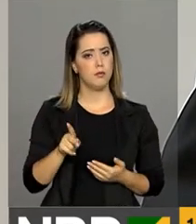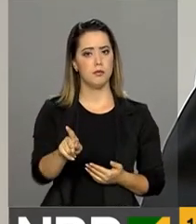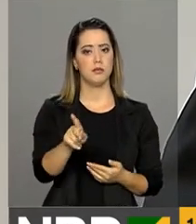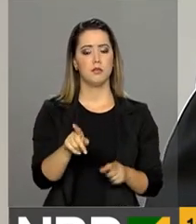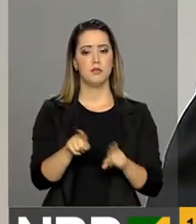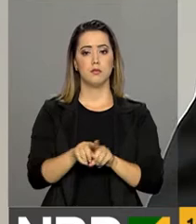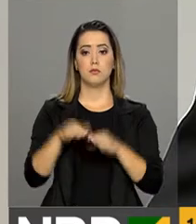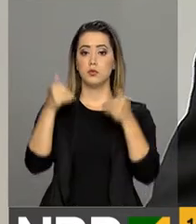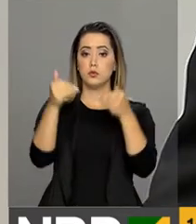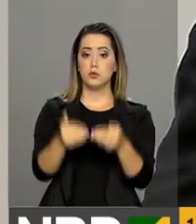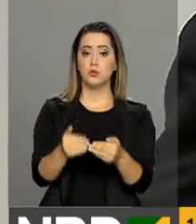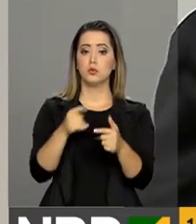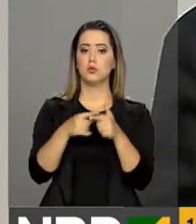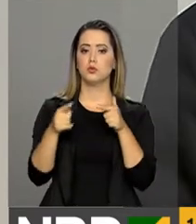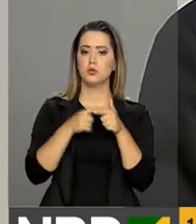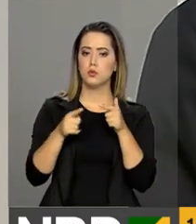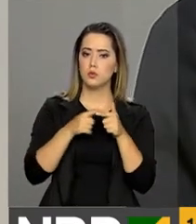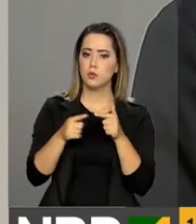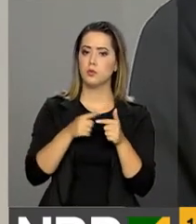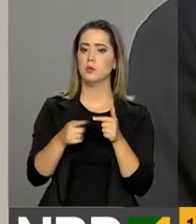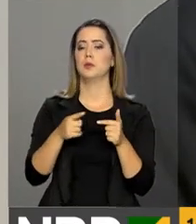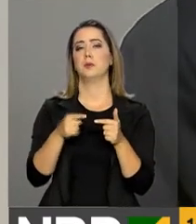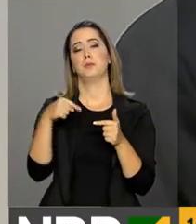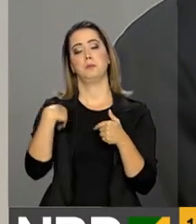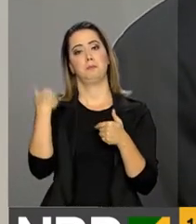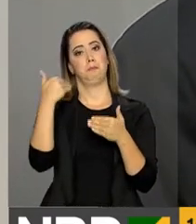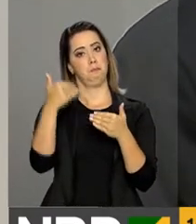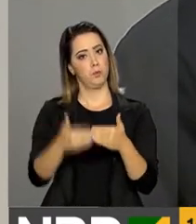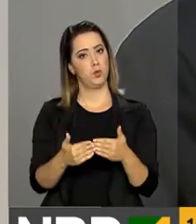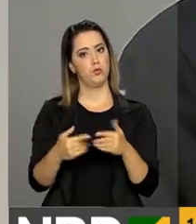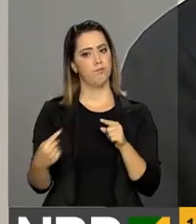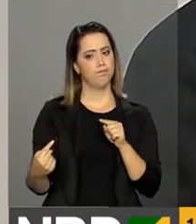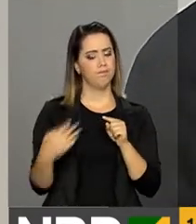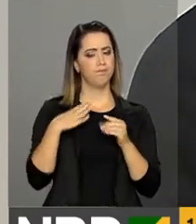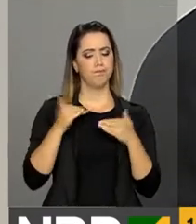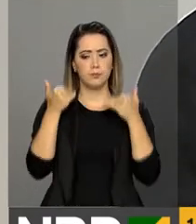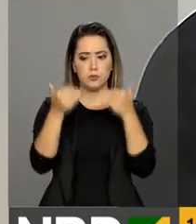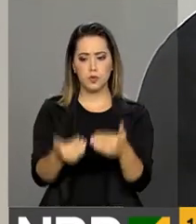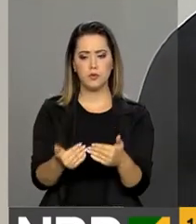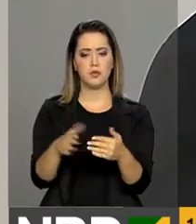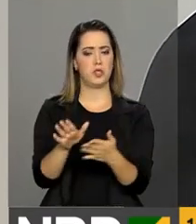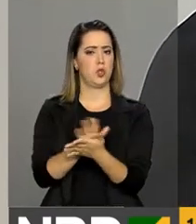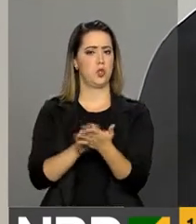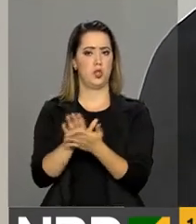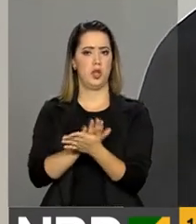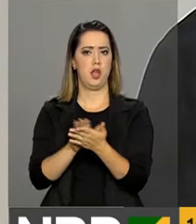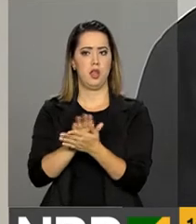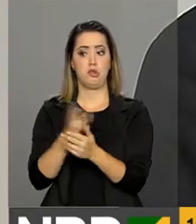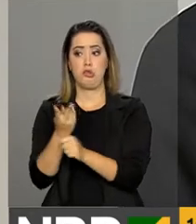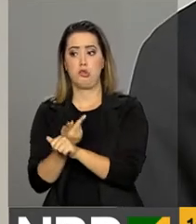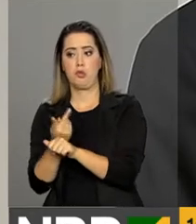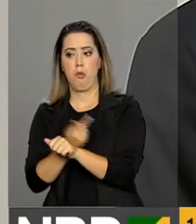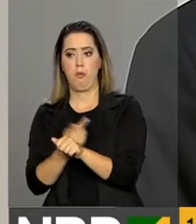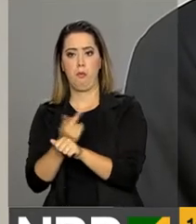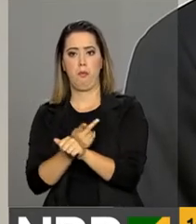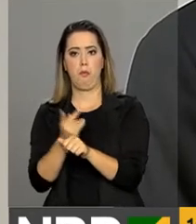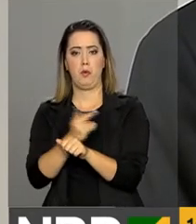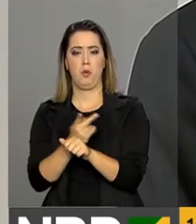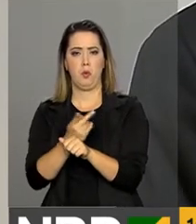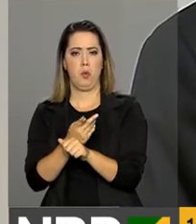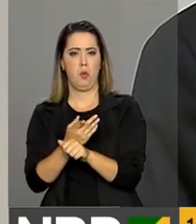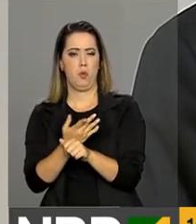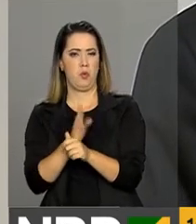encarar os problemas de frente e sem recorrer a falsas atalhos